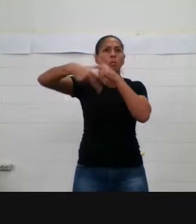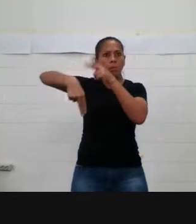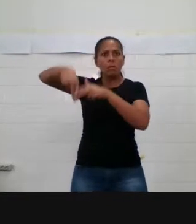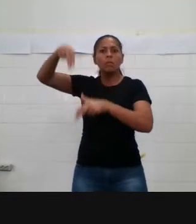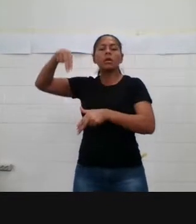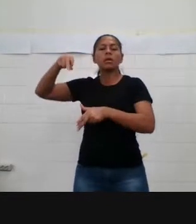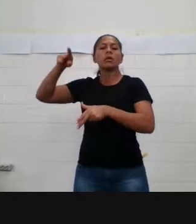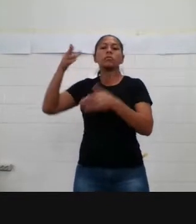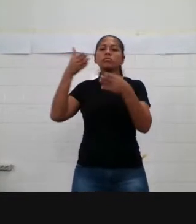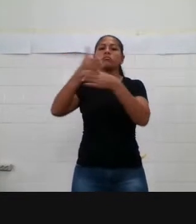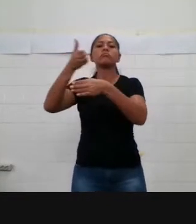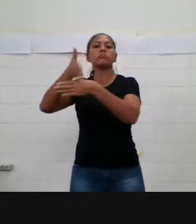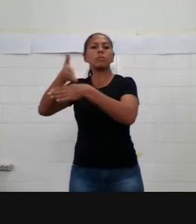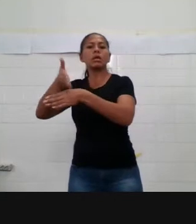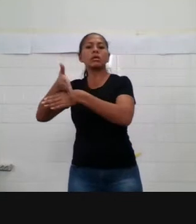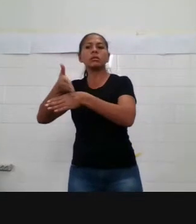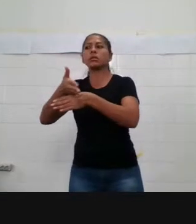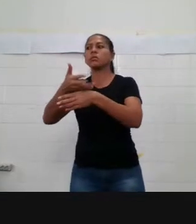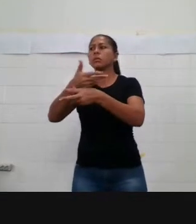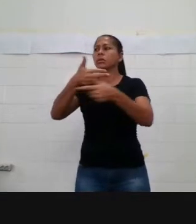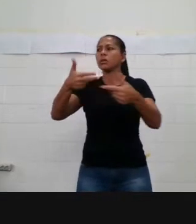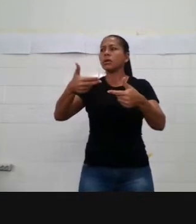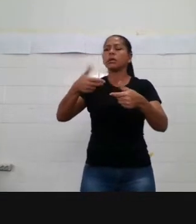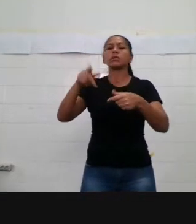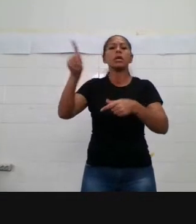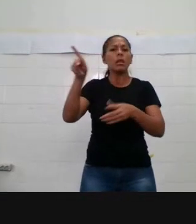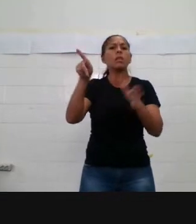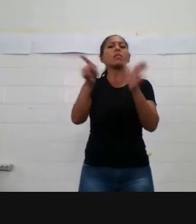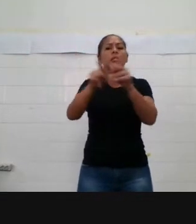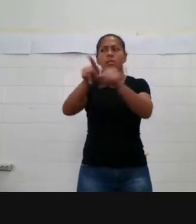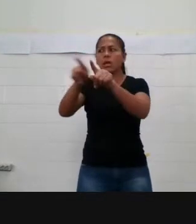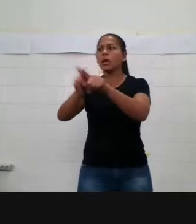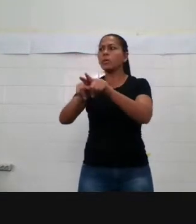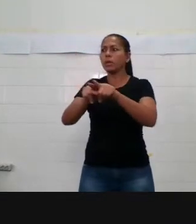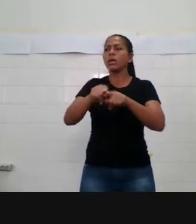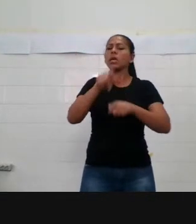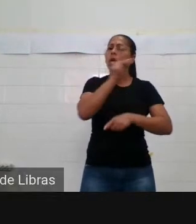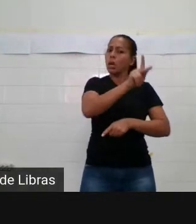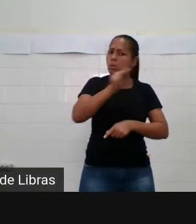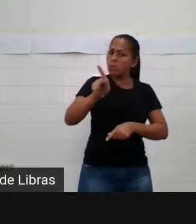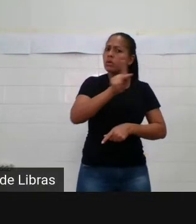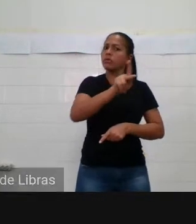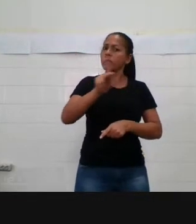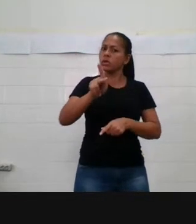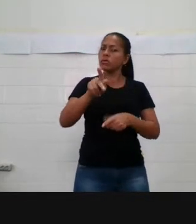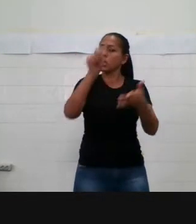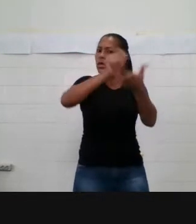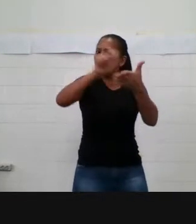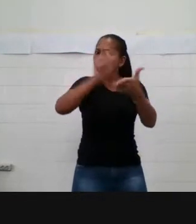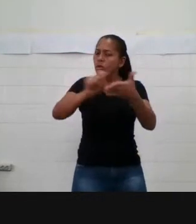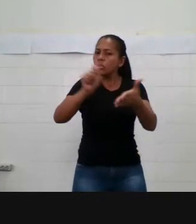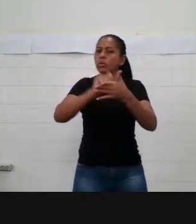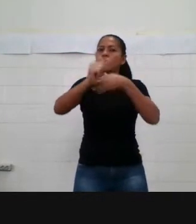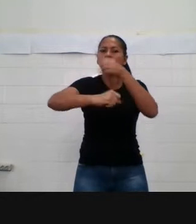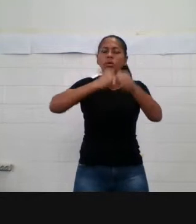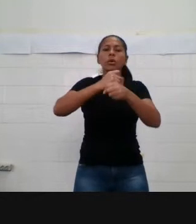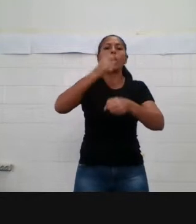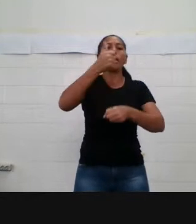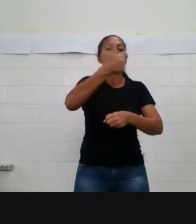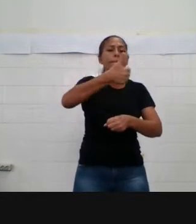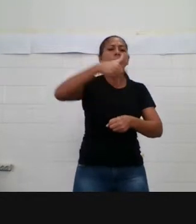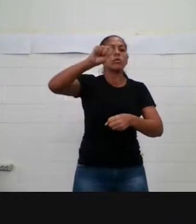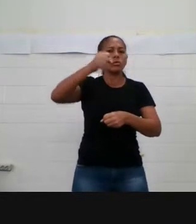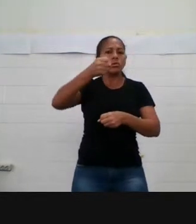causa abolicionista, é professora, publica em 1859 um romance que nós não temos,